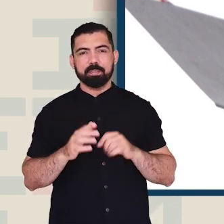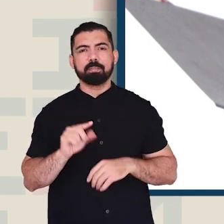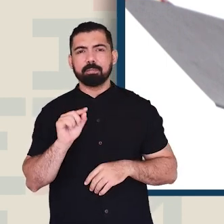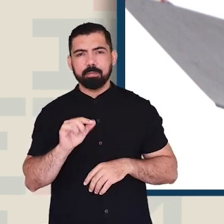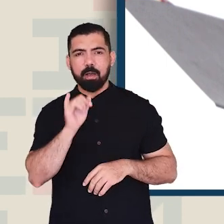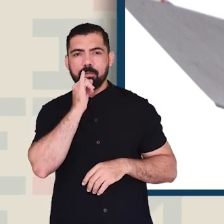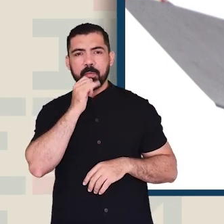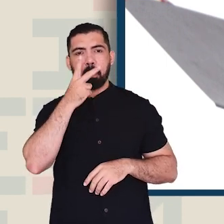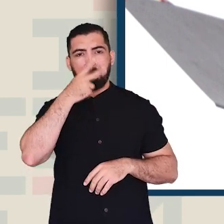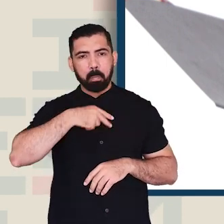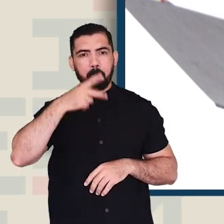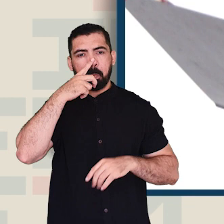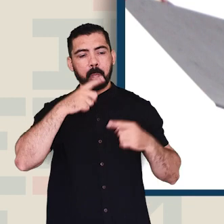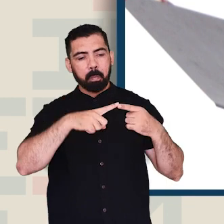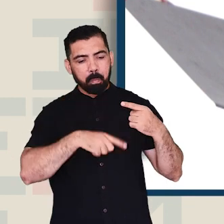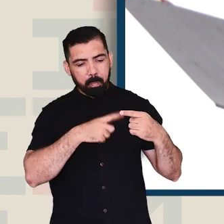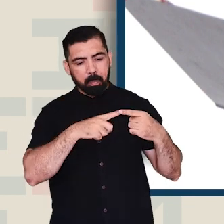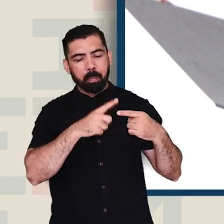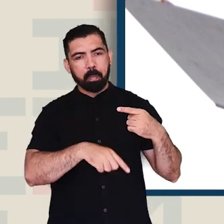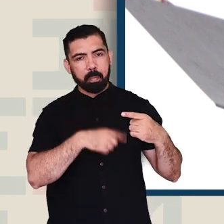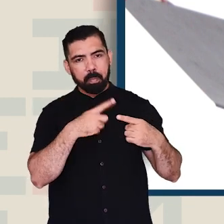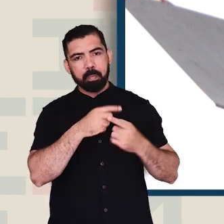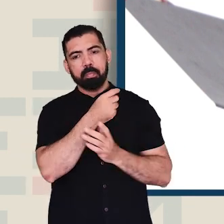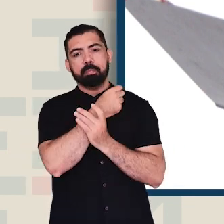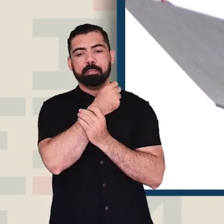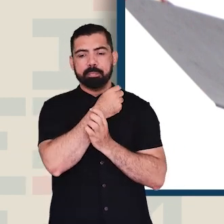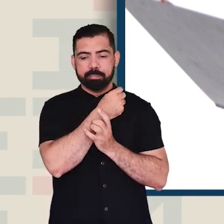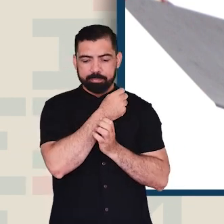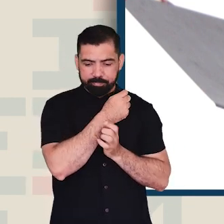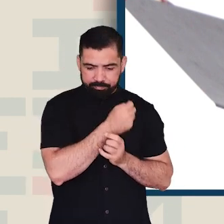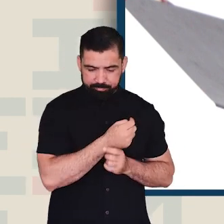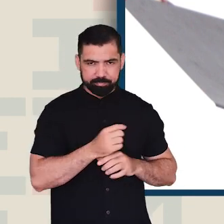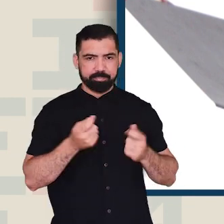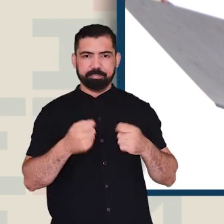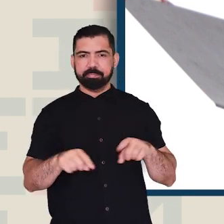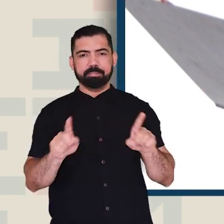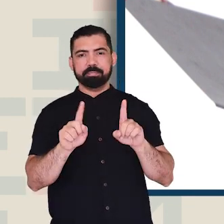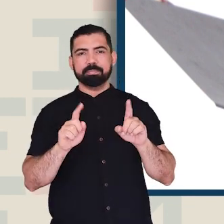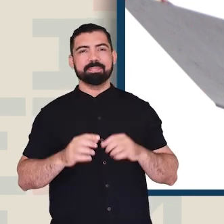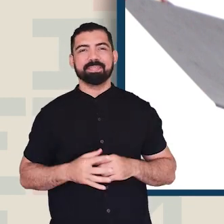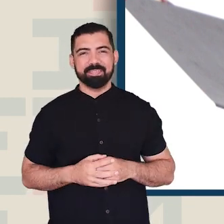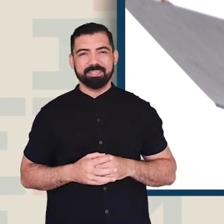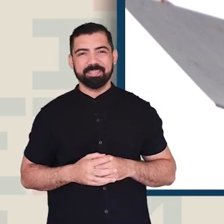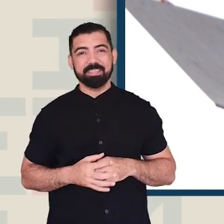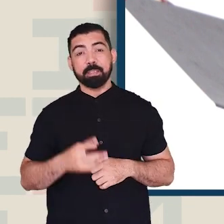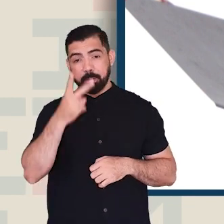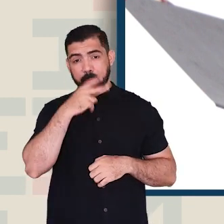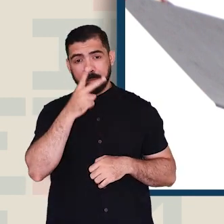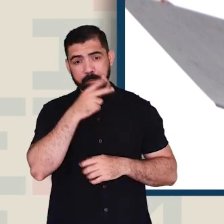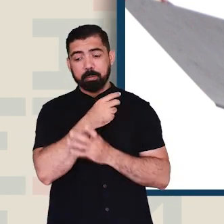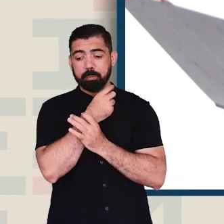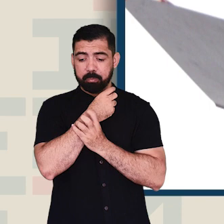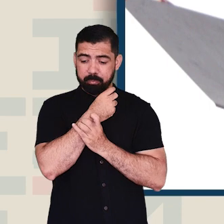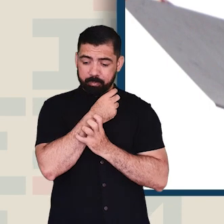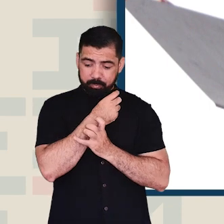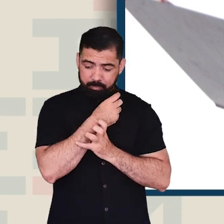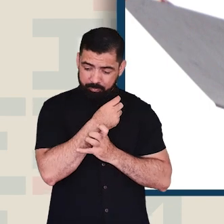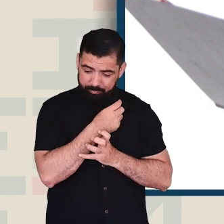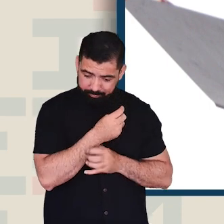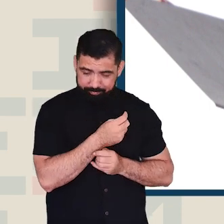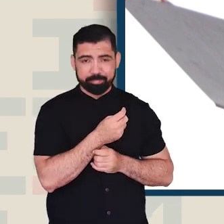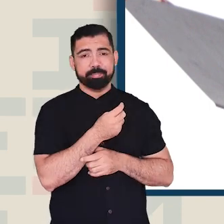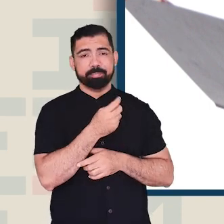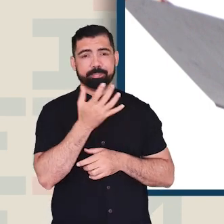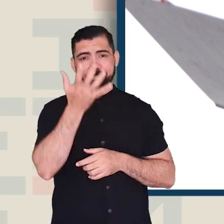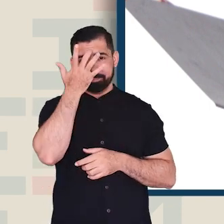repetindo, velho, né? Você ficar repetindo as velhas coisas que você